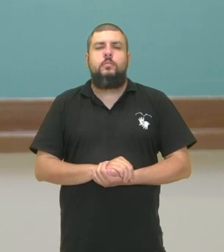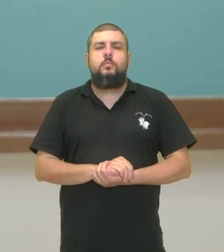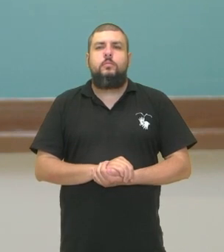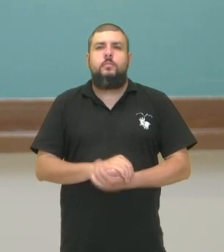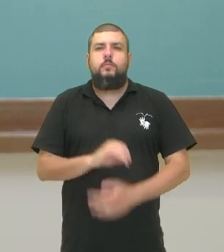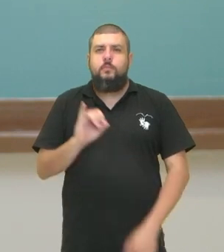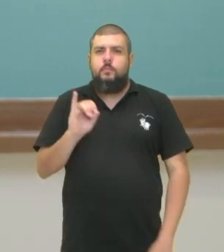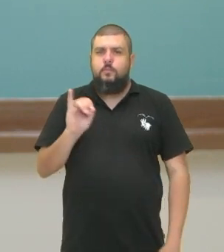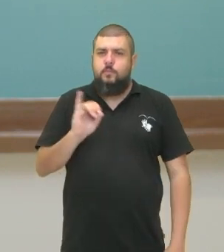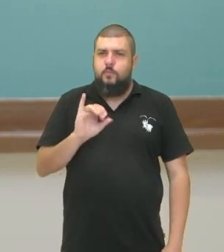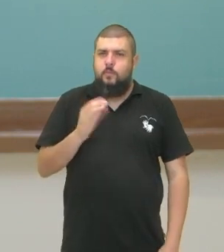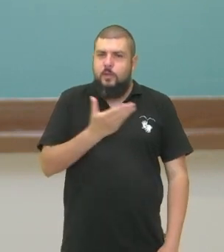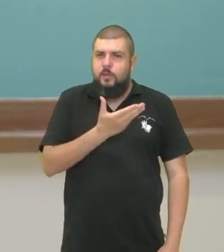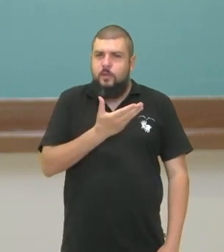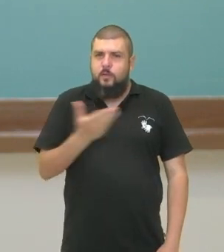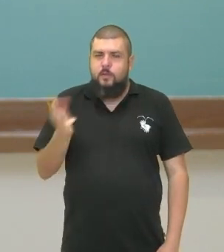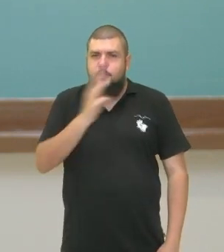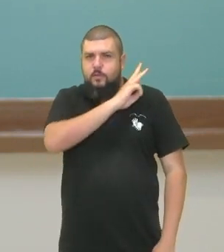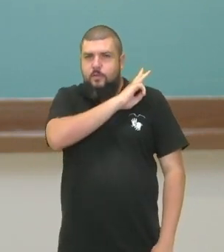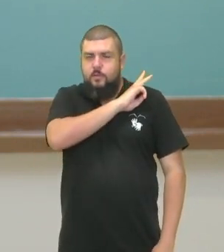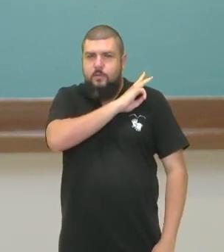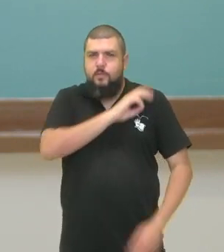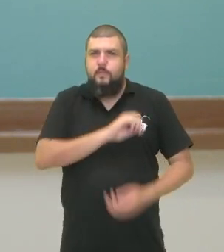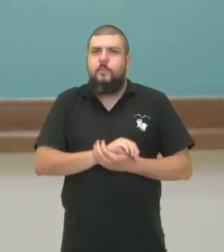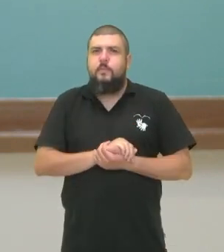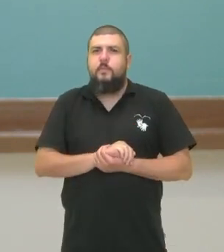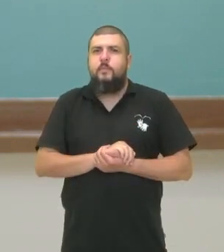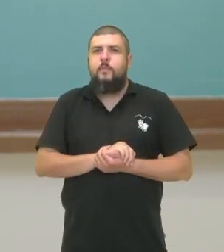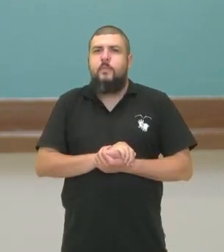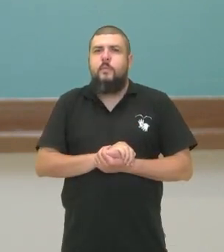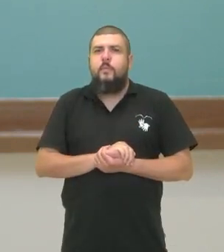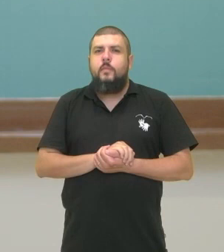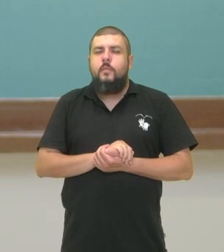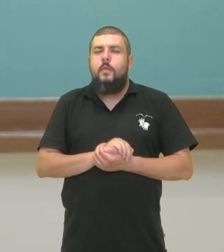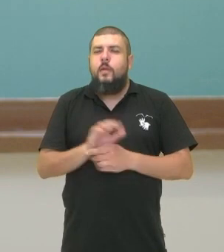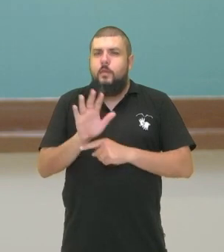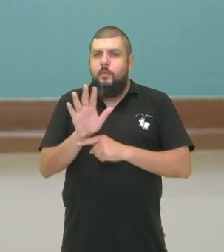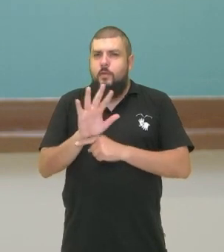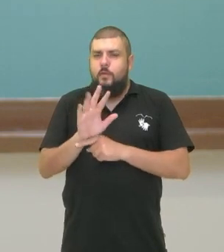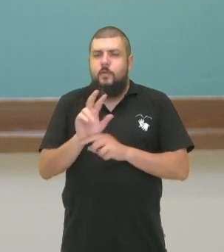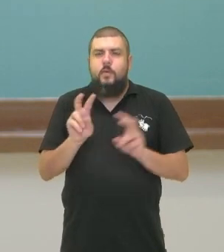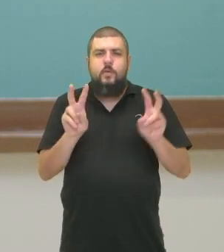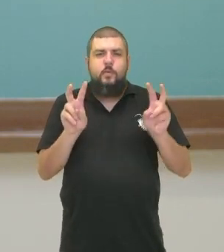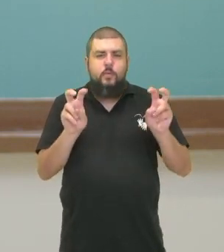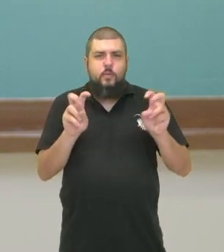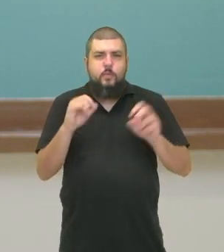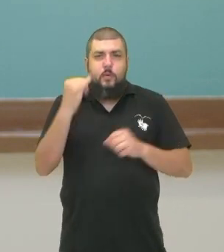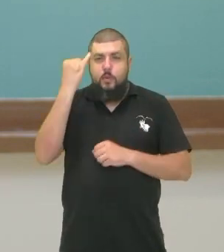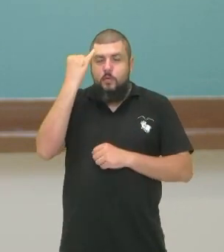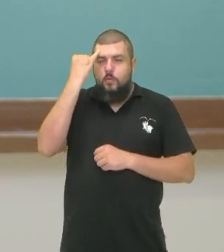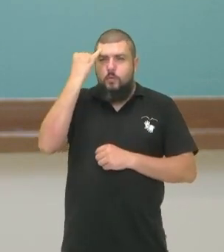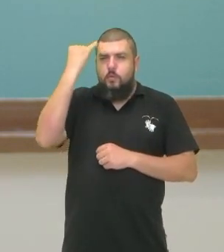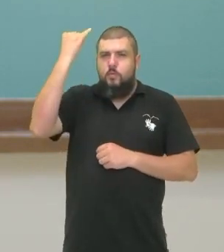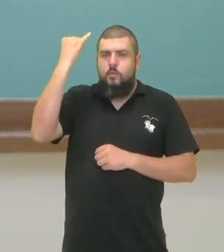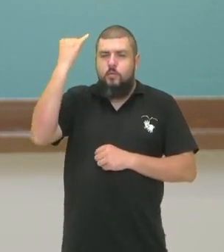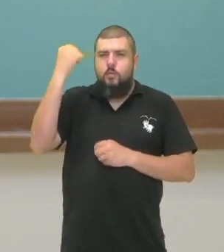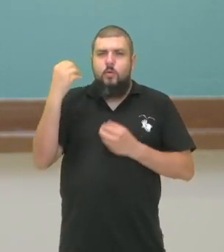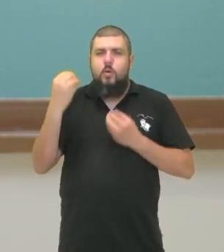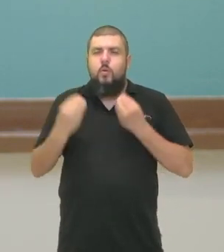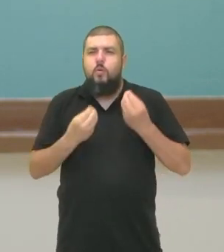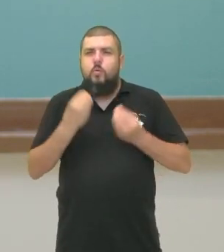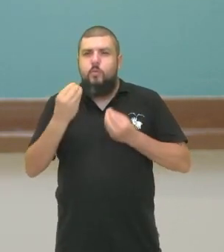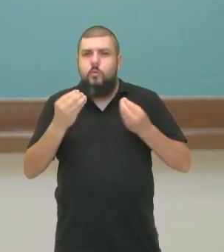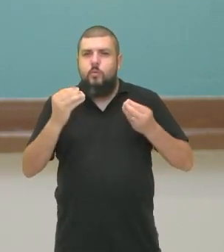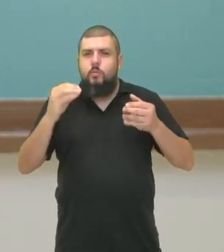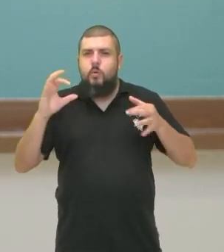Olá, estudantes da terceira série. Nesse vídeo, vamos falar sobre a ideologia e as suas relações com a